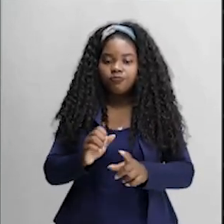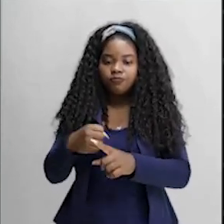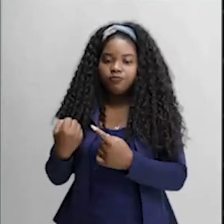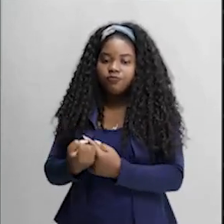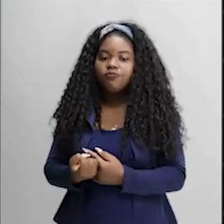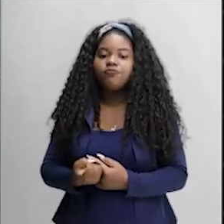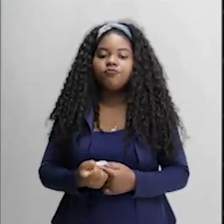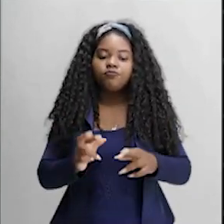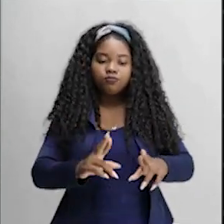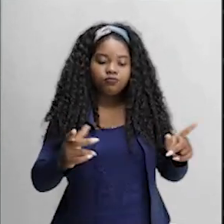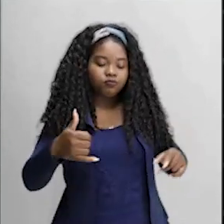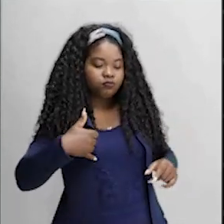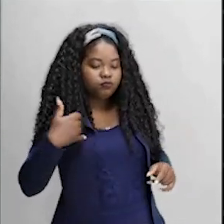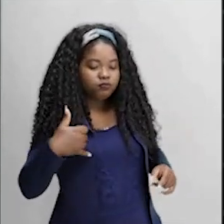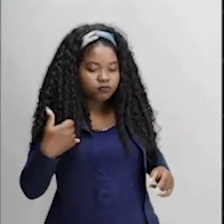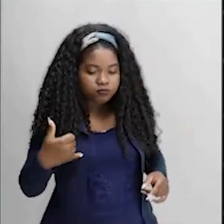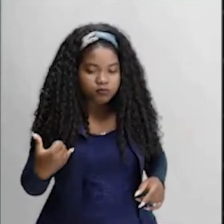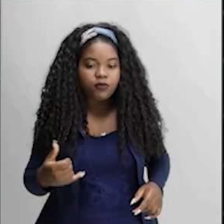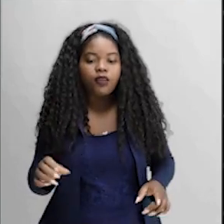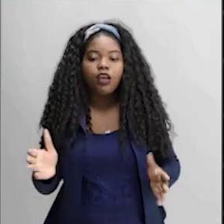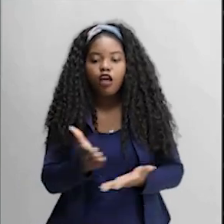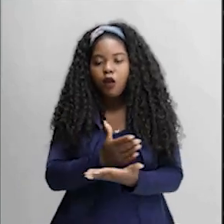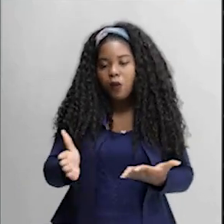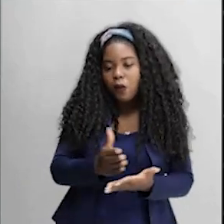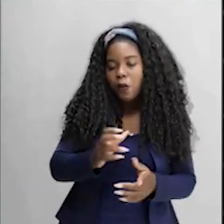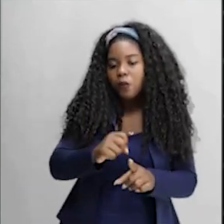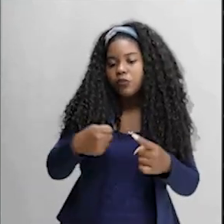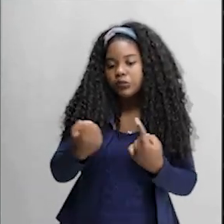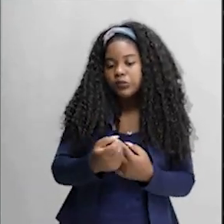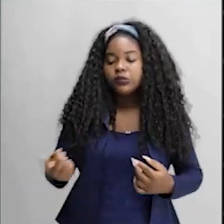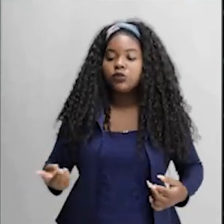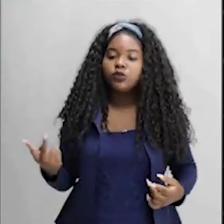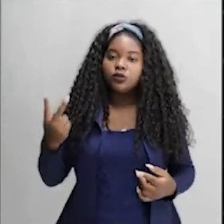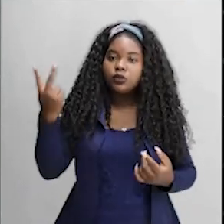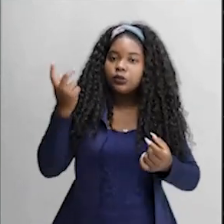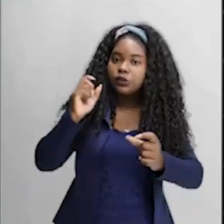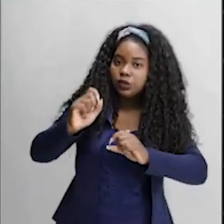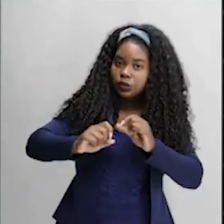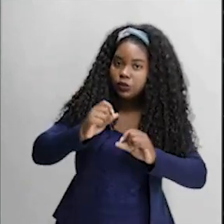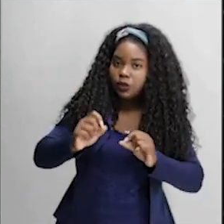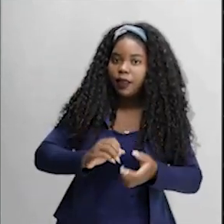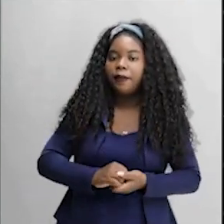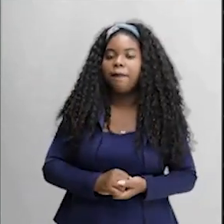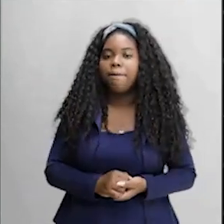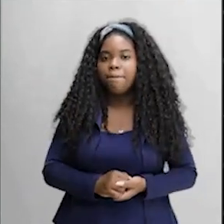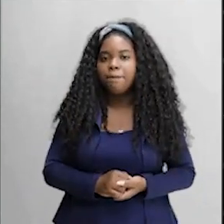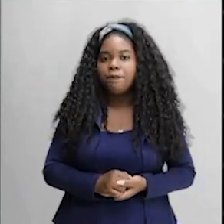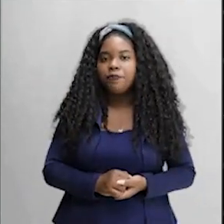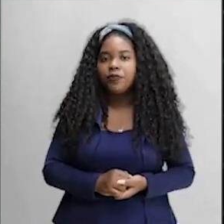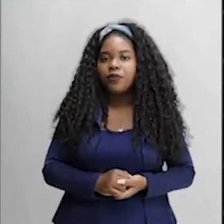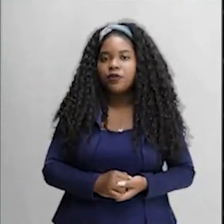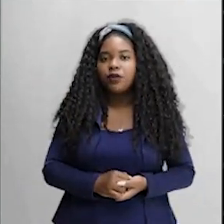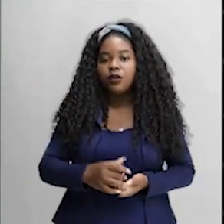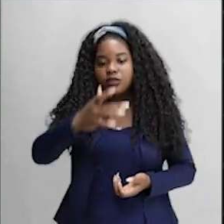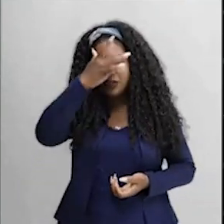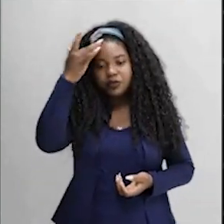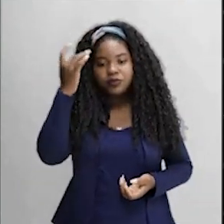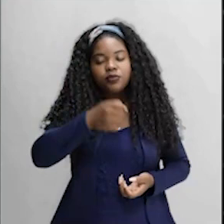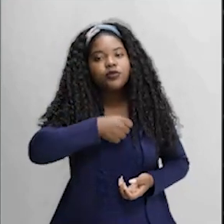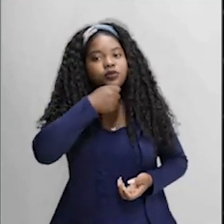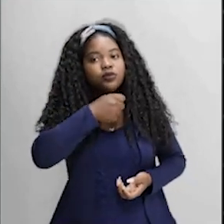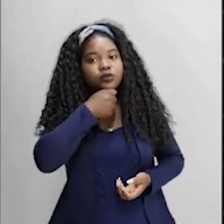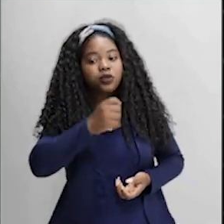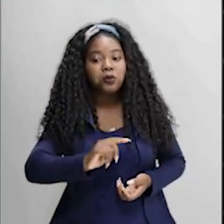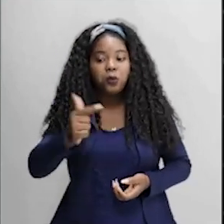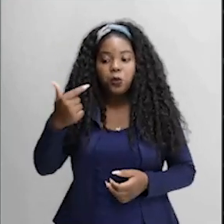pessoas pela idade. Algumas sociedades, por exemplo, você sabe que valorizam o quê? Um mais velho, algumas sociedades